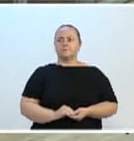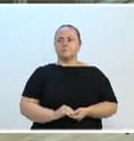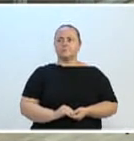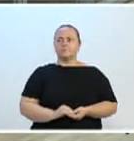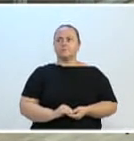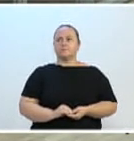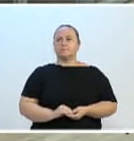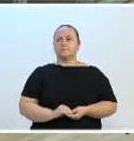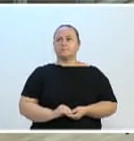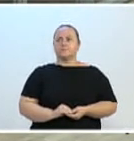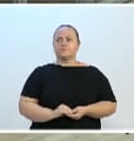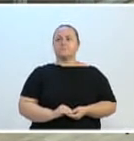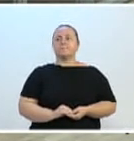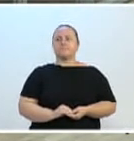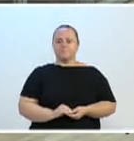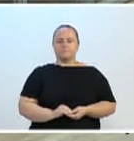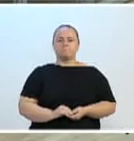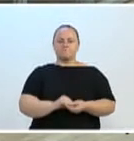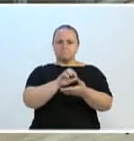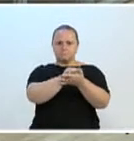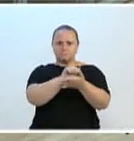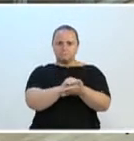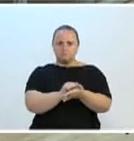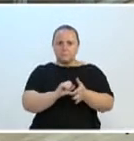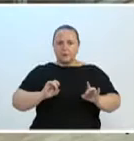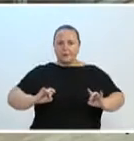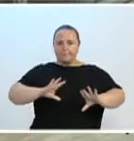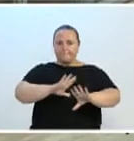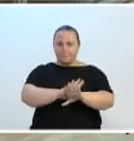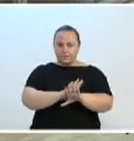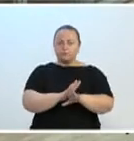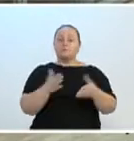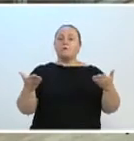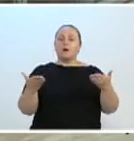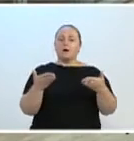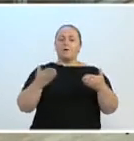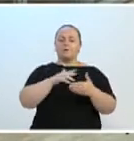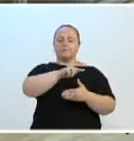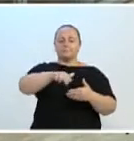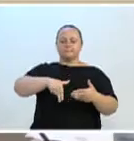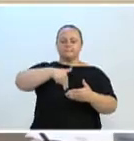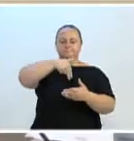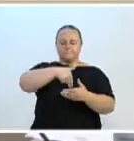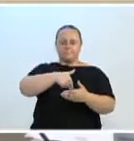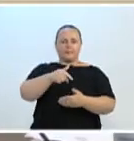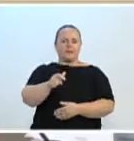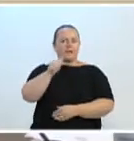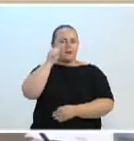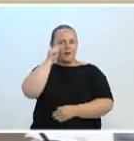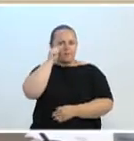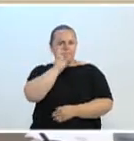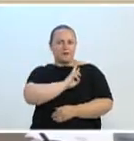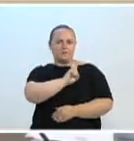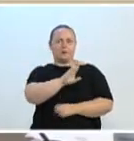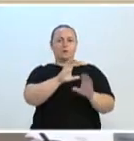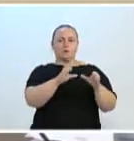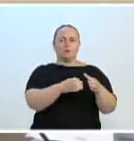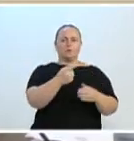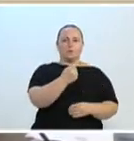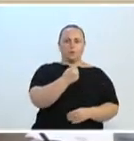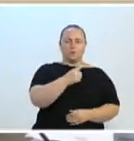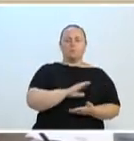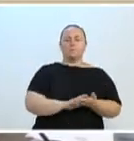Dessa forma, posso dar por encerrada aqui a inscrição. Então, a gente terá a possibilidade do vereador Almir representando a chapa 1, dos candidatos